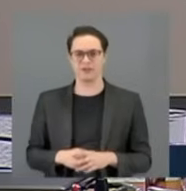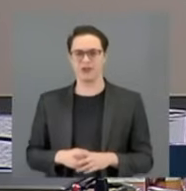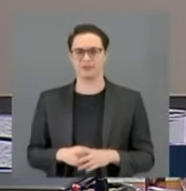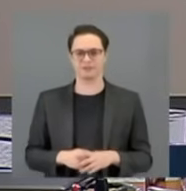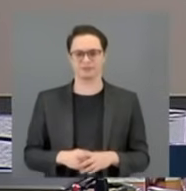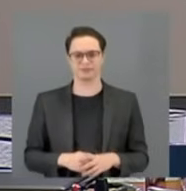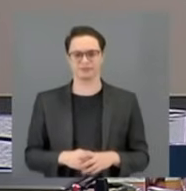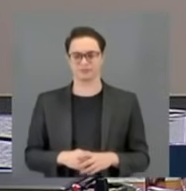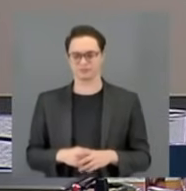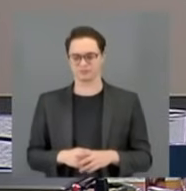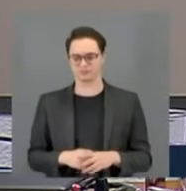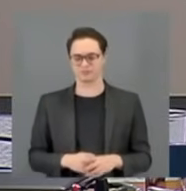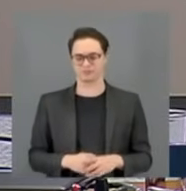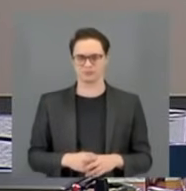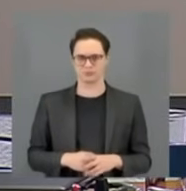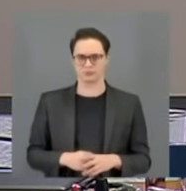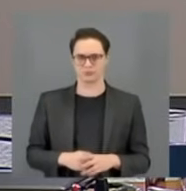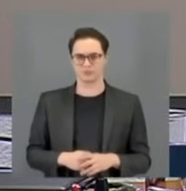conhecidas como